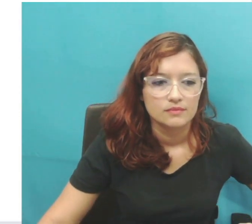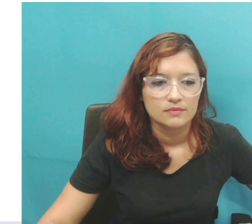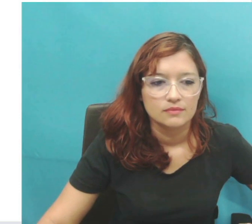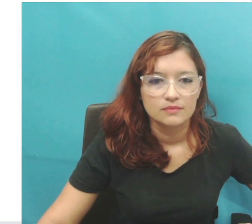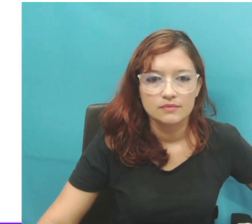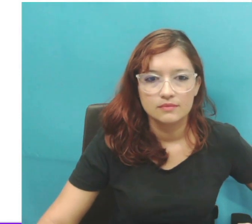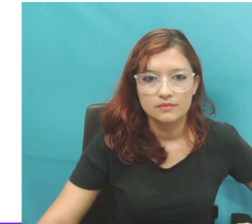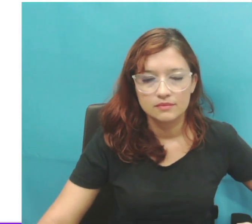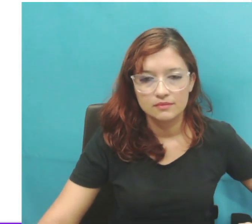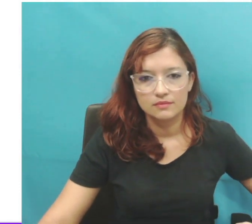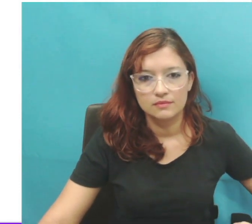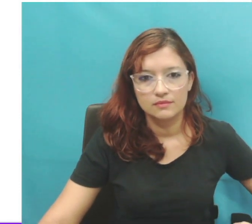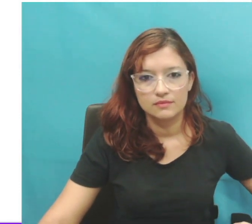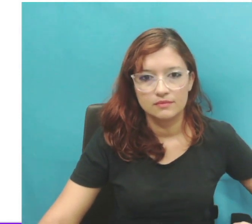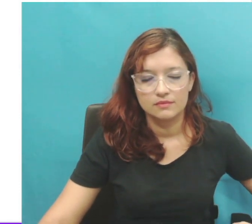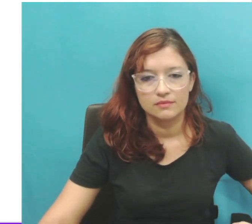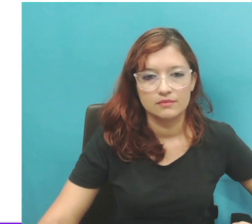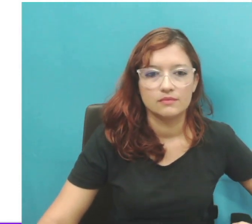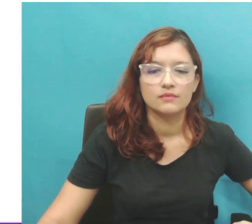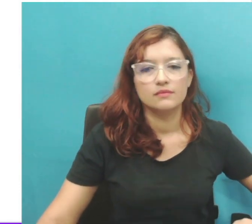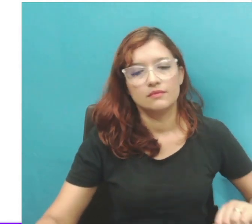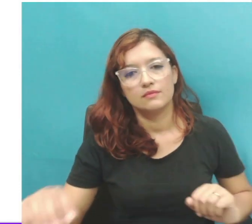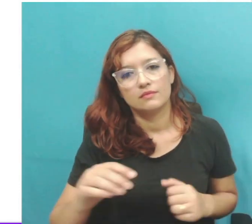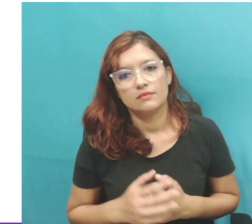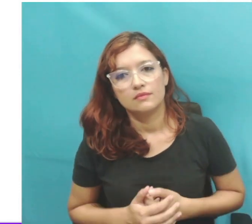Vamos mais.